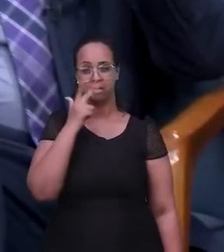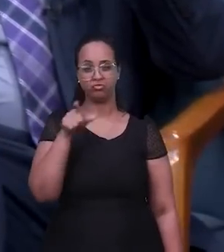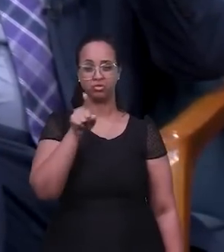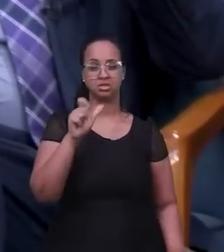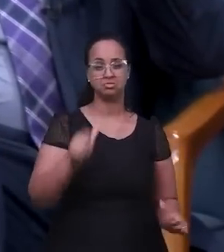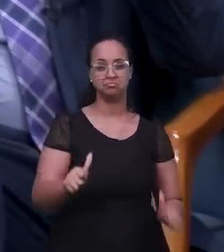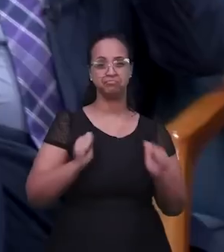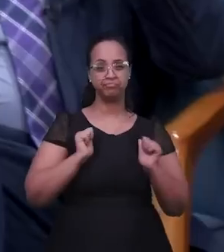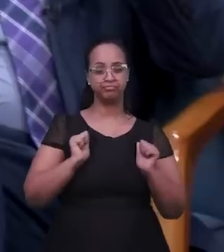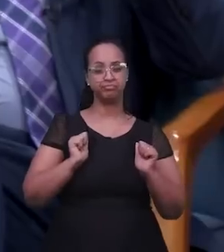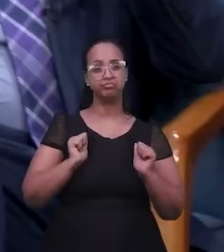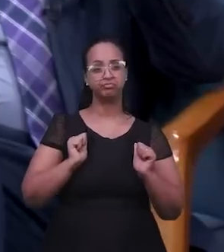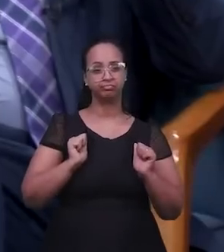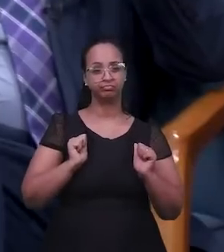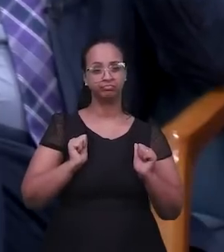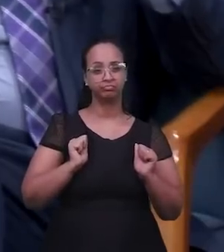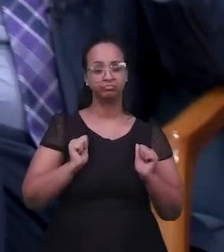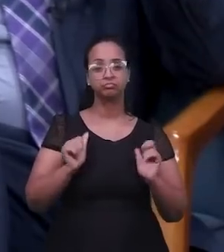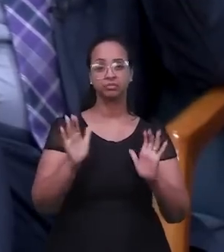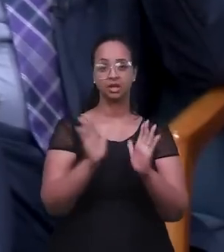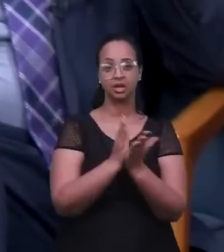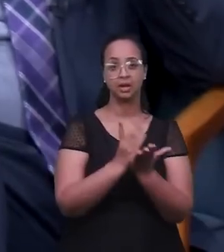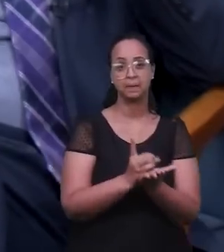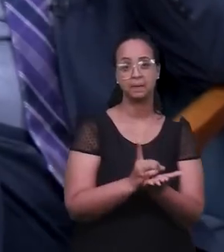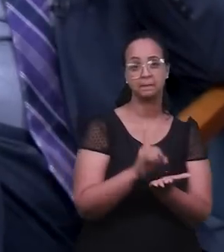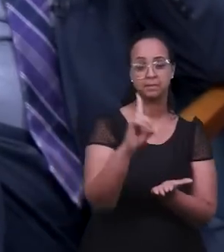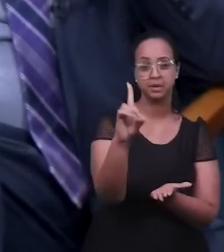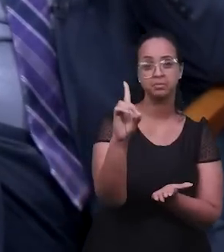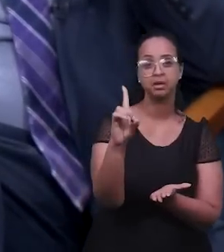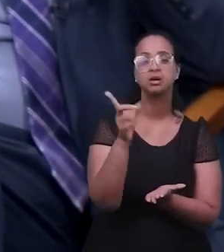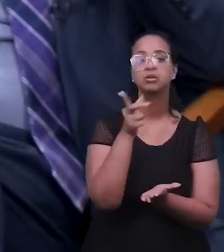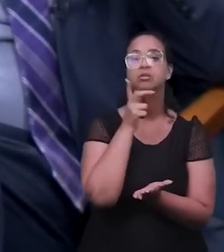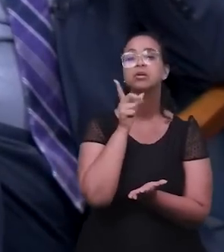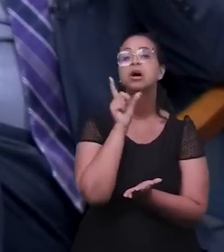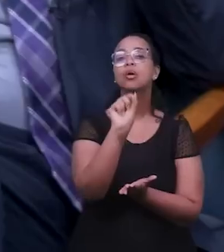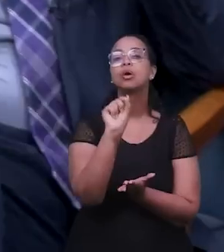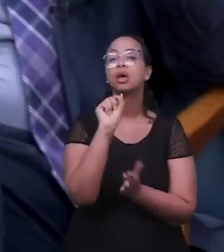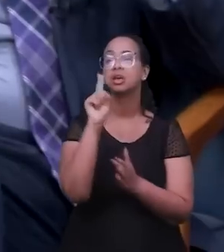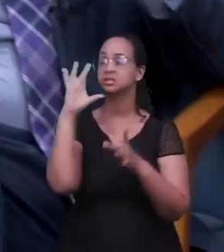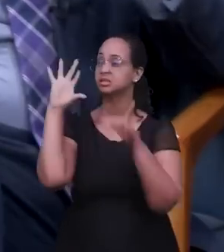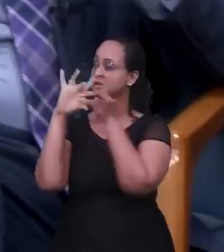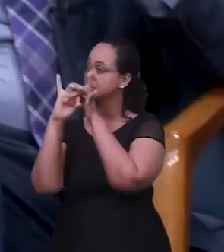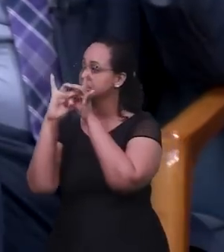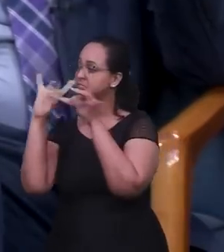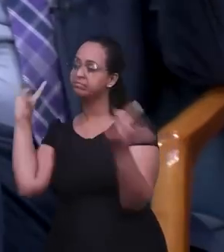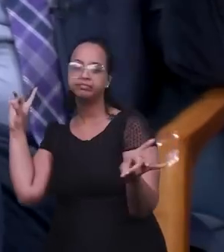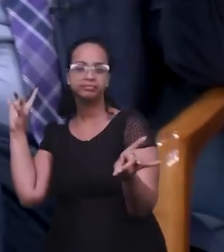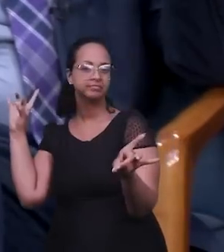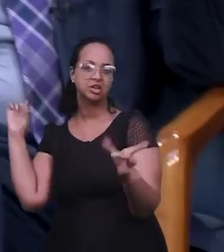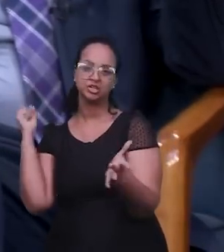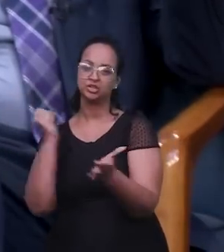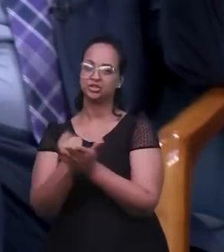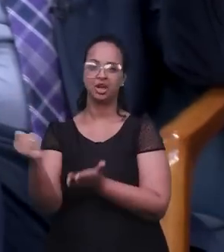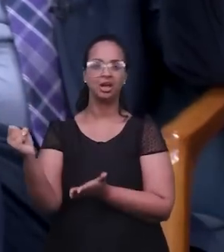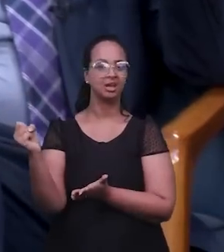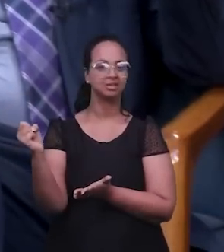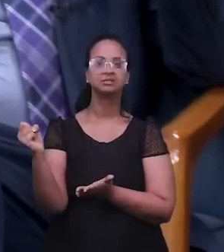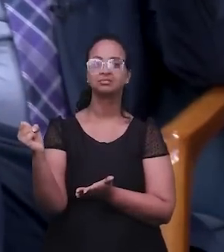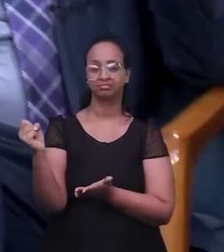condição, você se desliga isso, a Bíblia também diz, o que desligar na terra será desligado nos